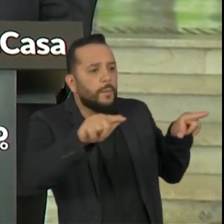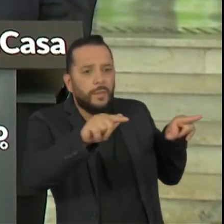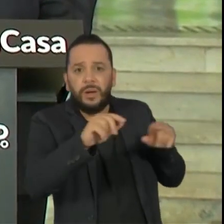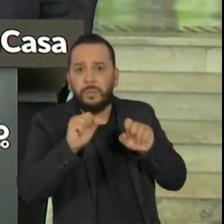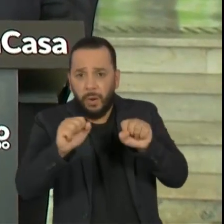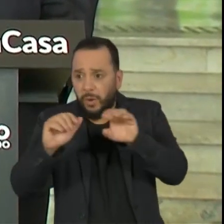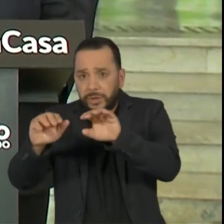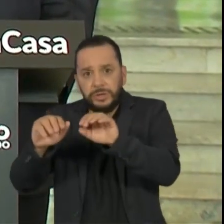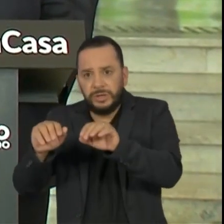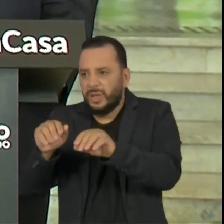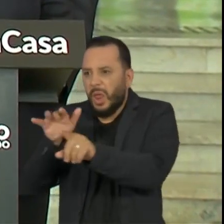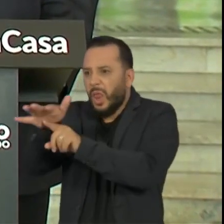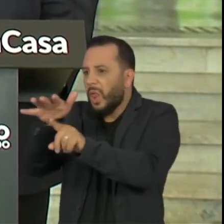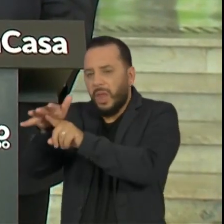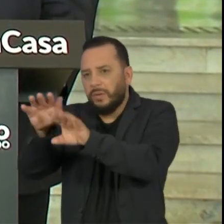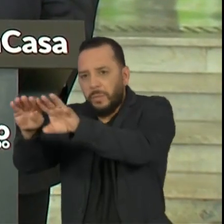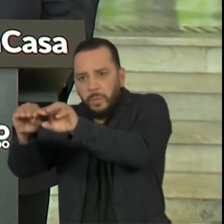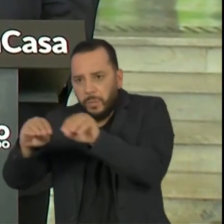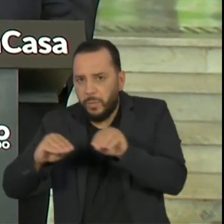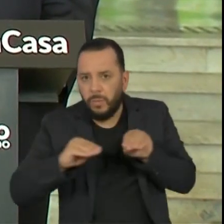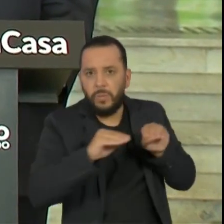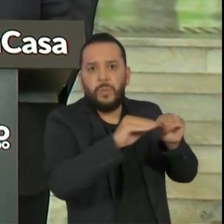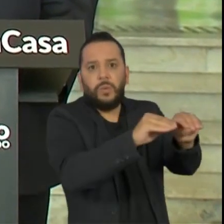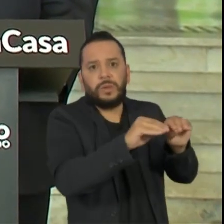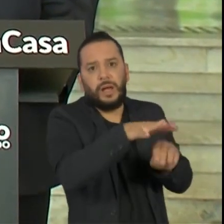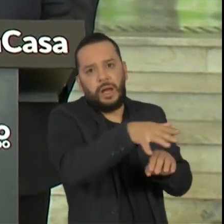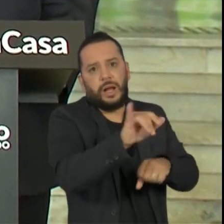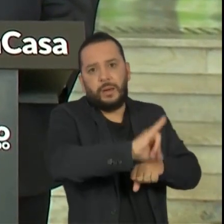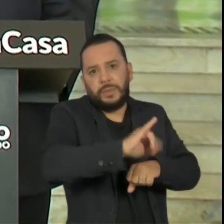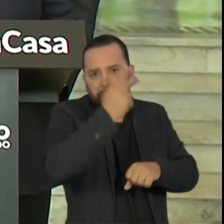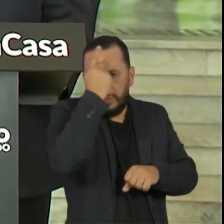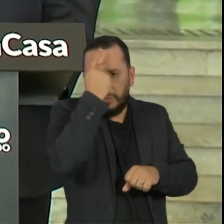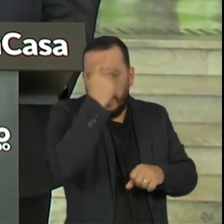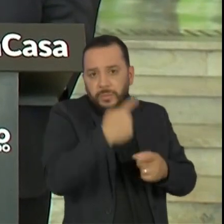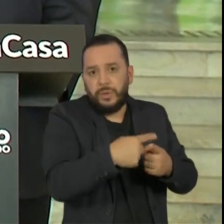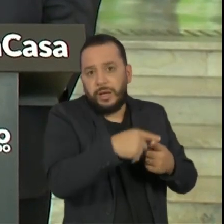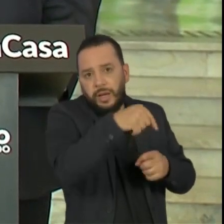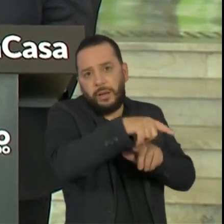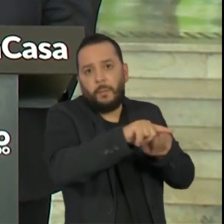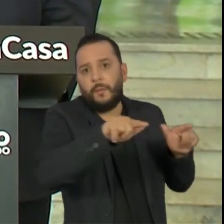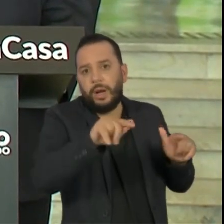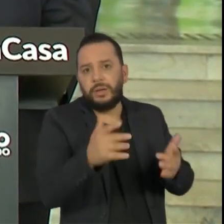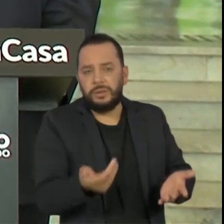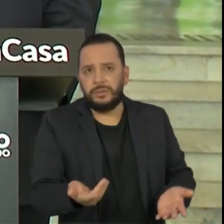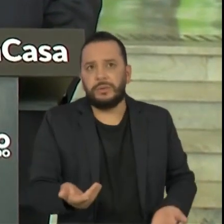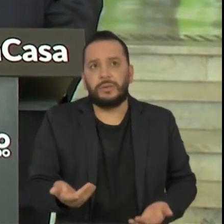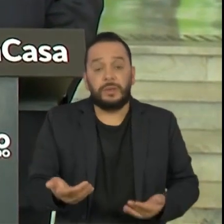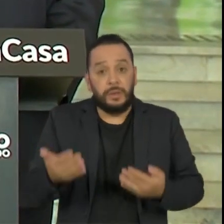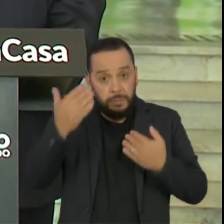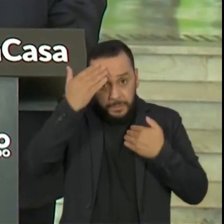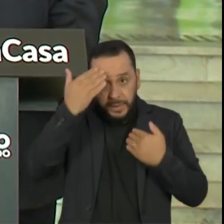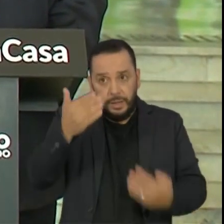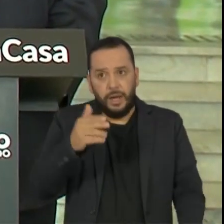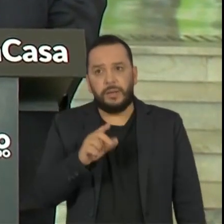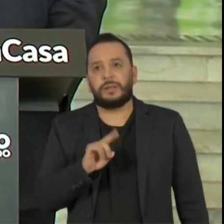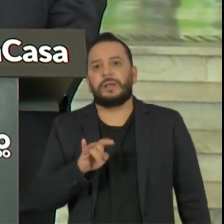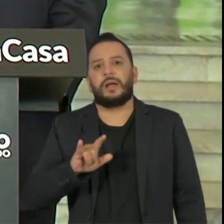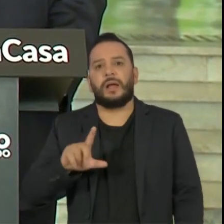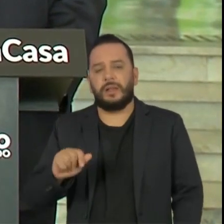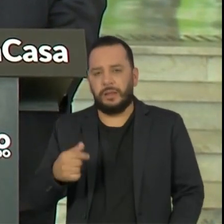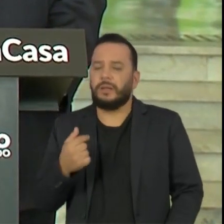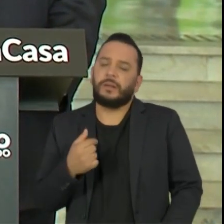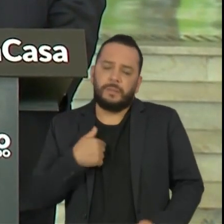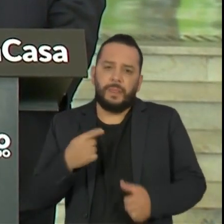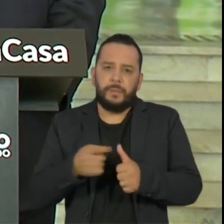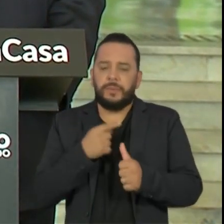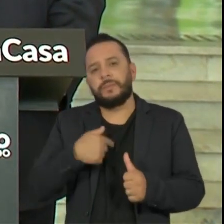por exemplo, e remanejamento desses pacientes. Obrigada. Obrigado, Daniela. A primeira pergunta será respondida, obviamente,